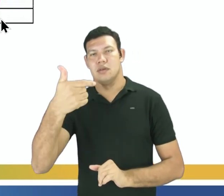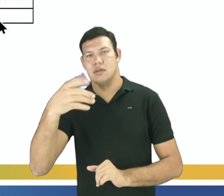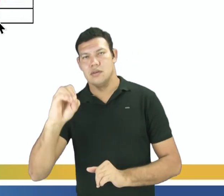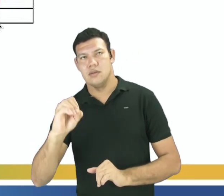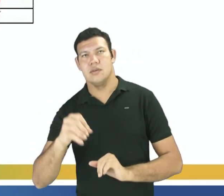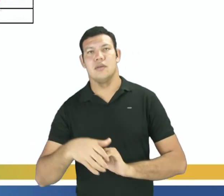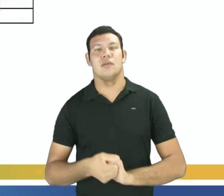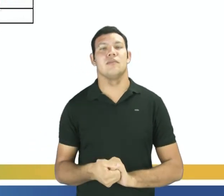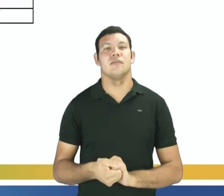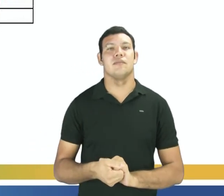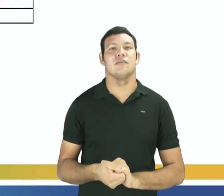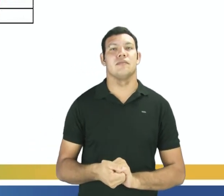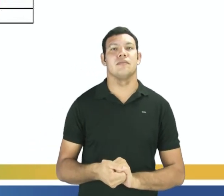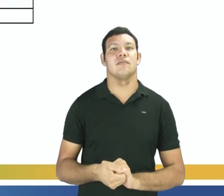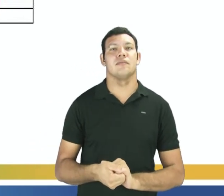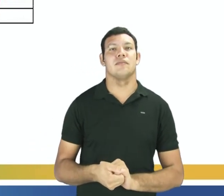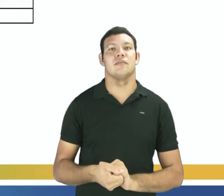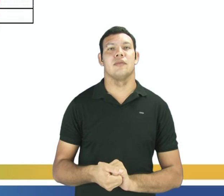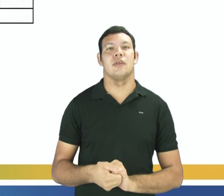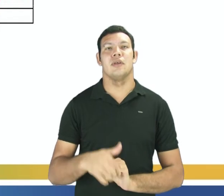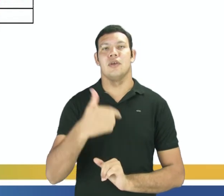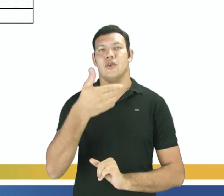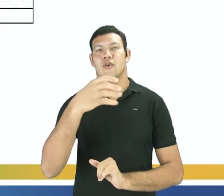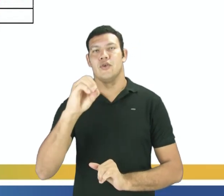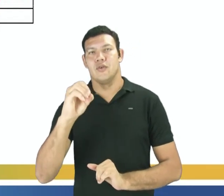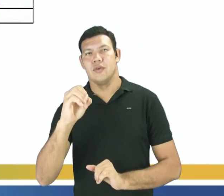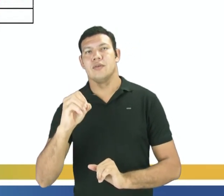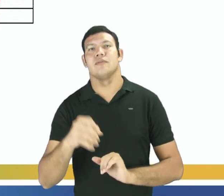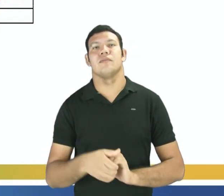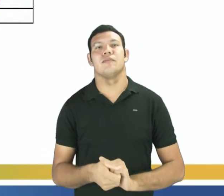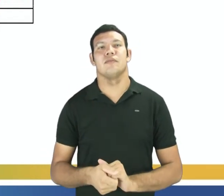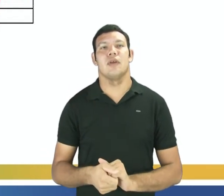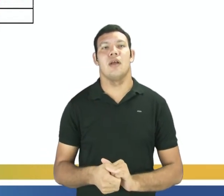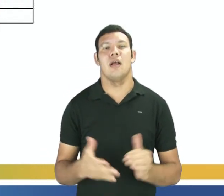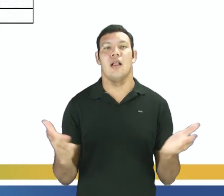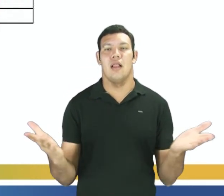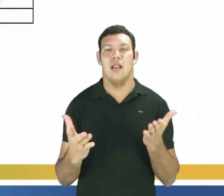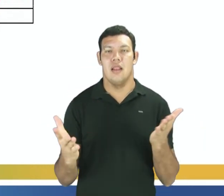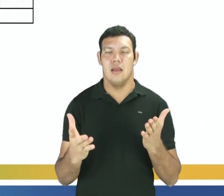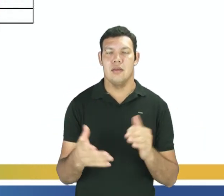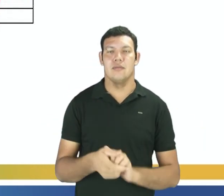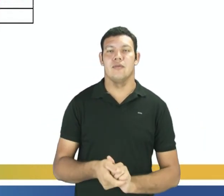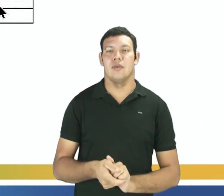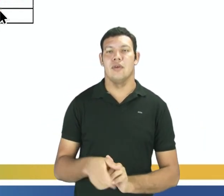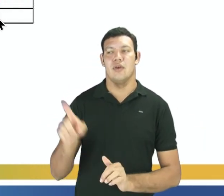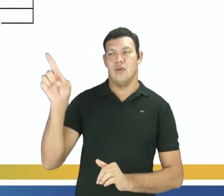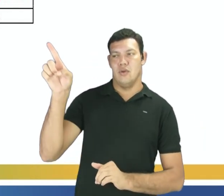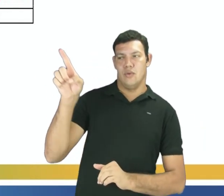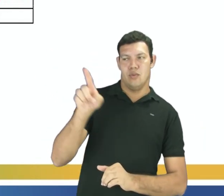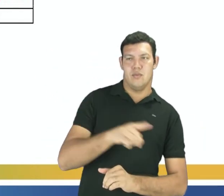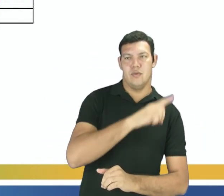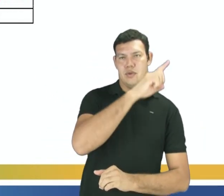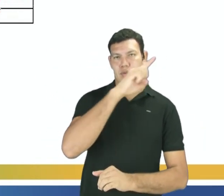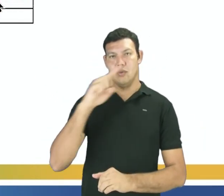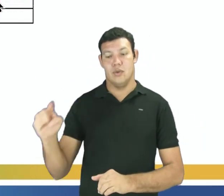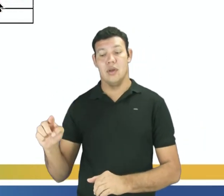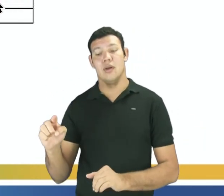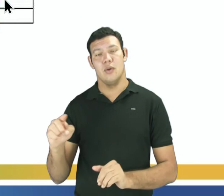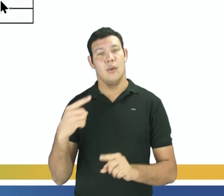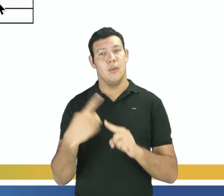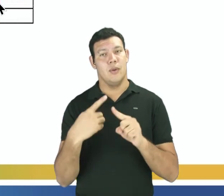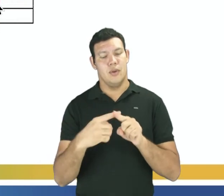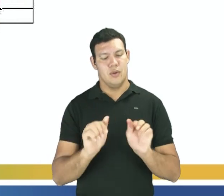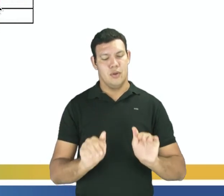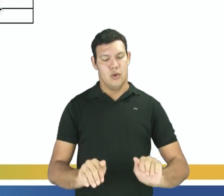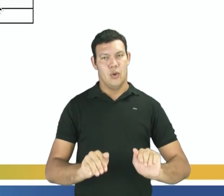eles arrecadaram? Então aqui a gente monta uma regra de 3. As 3 grandezas são diretamente proporcionais. Por quê?